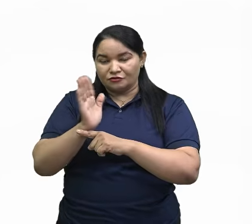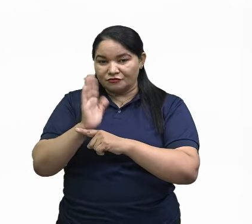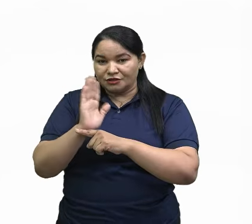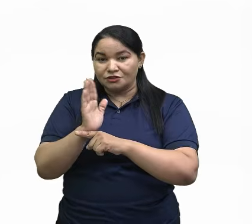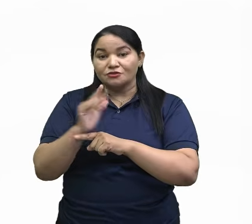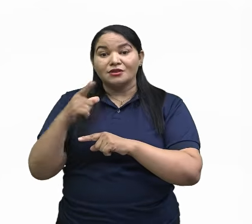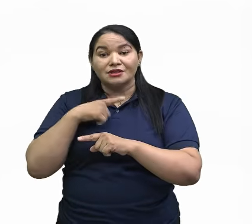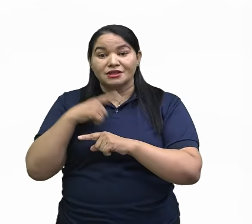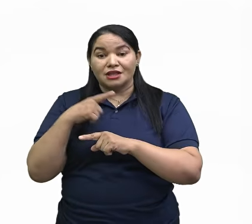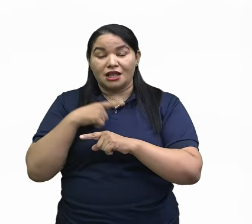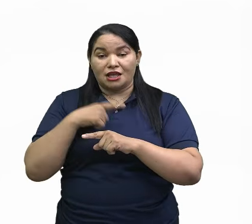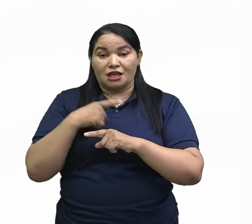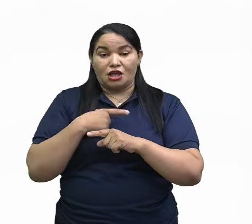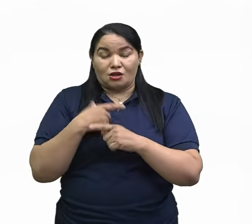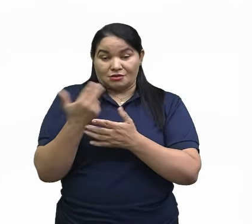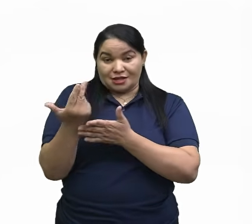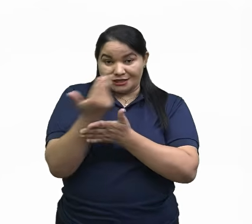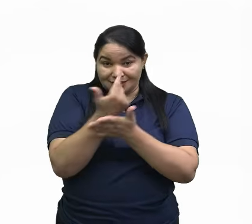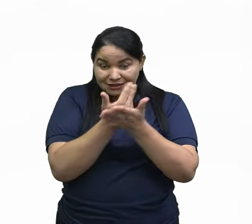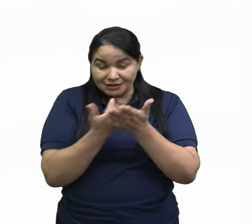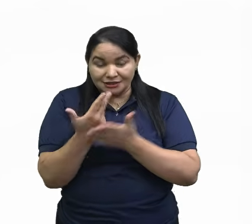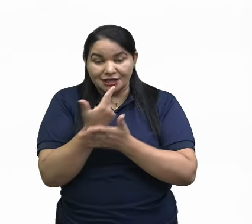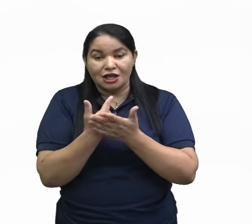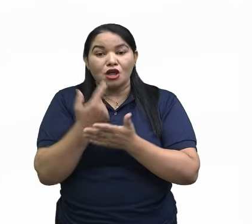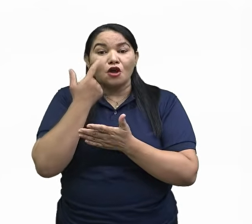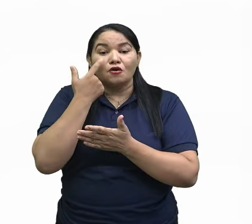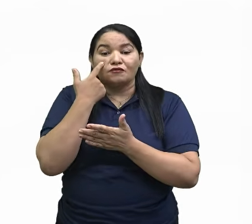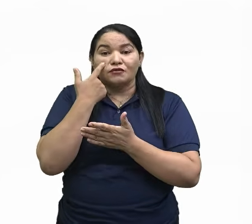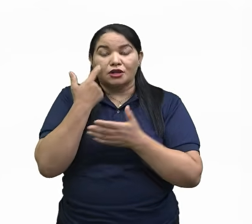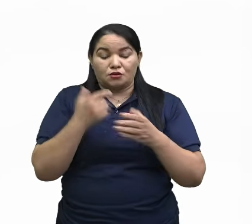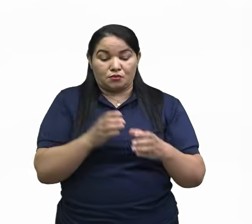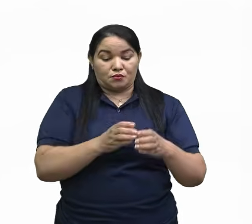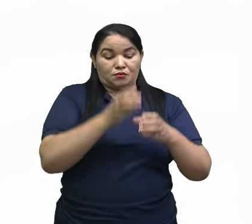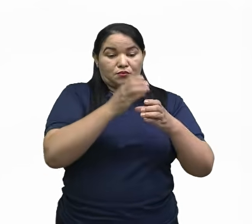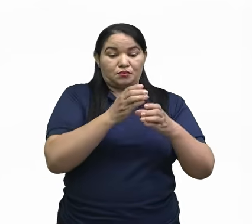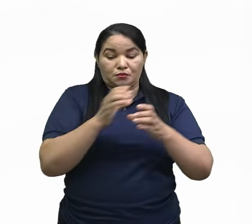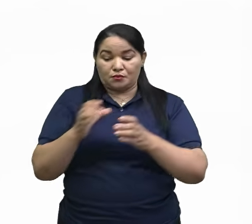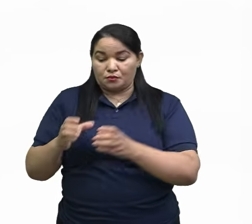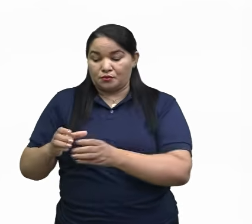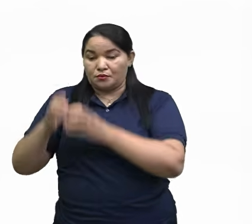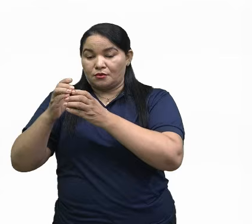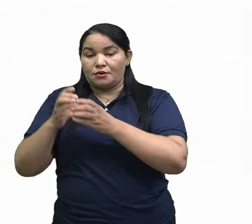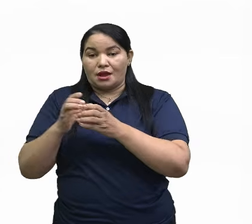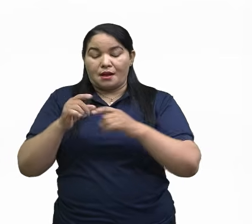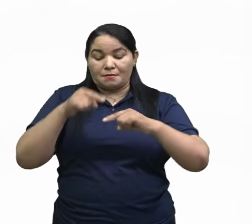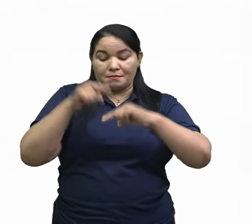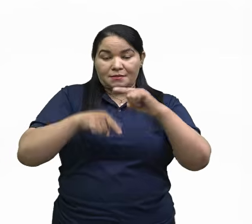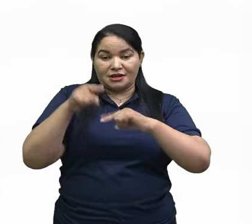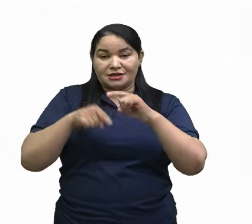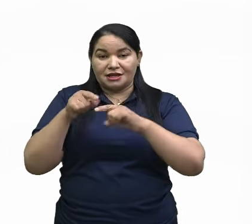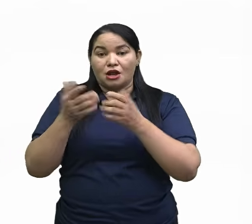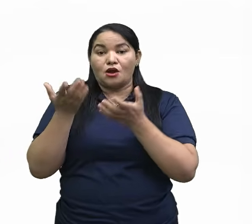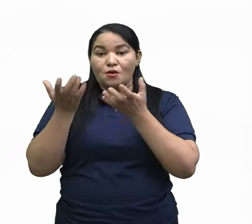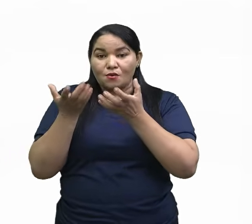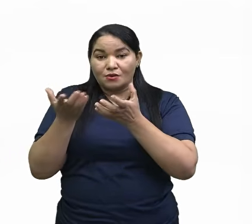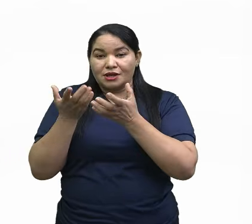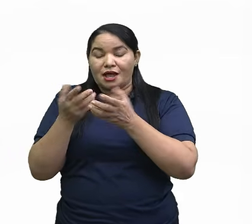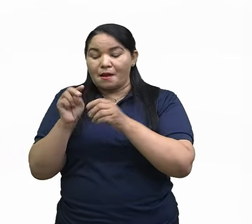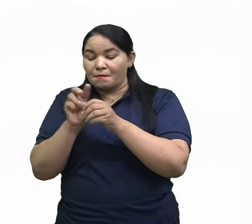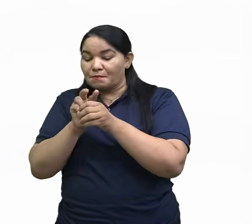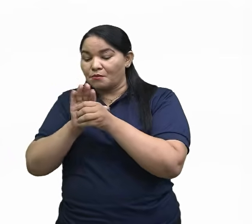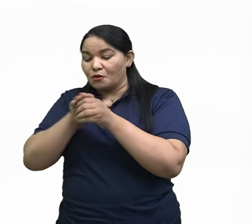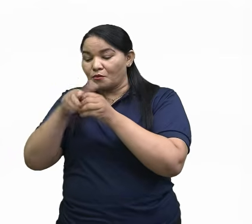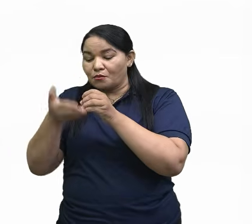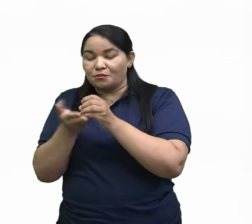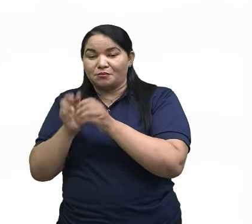tem um esqueminha, né, aquele esqueminha em que a gente mergulha uma peça, né, aquela peça que eu desejo niquelar,